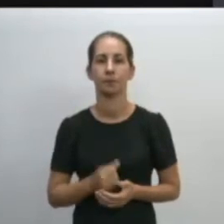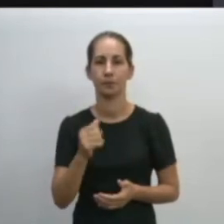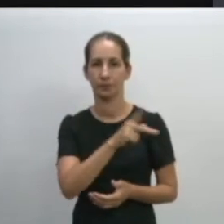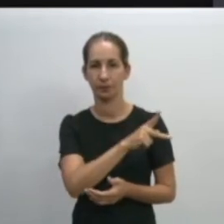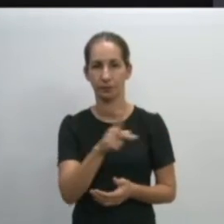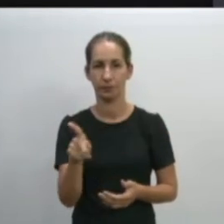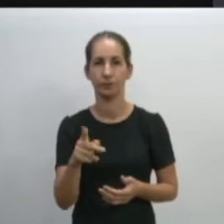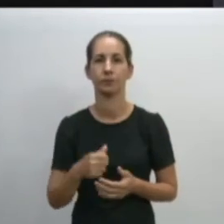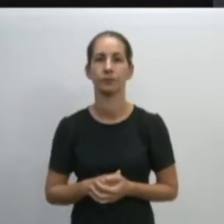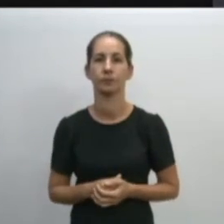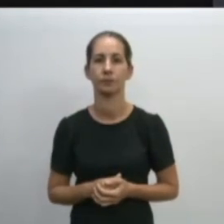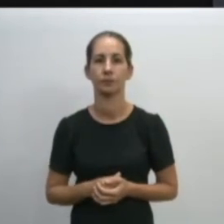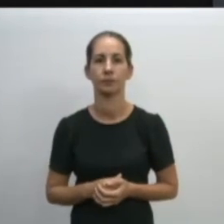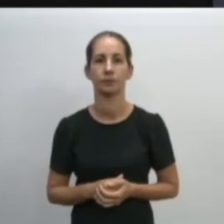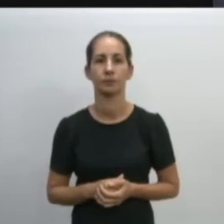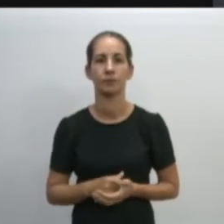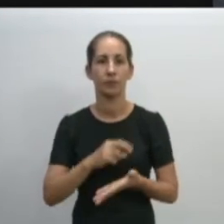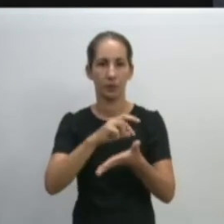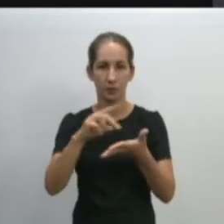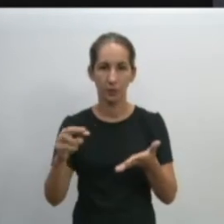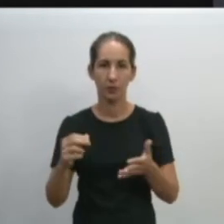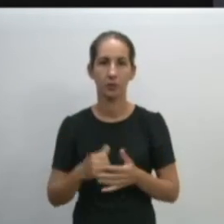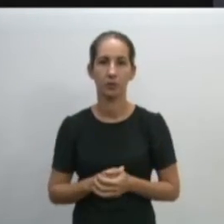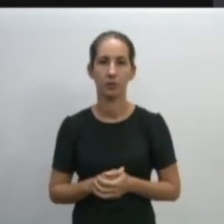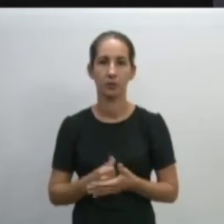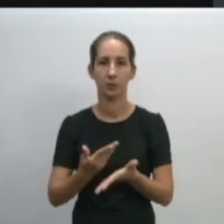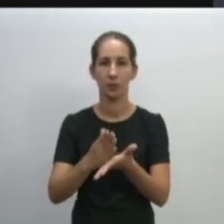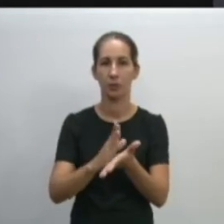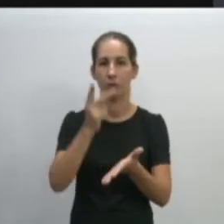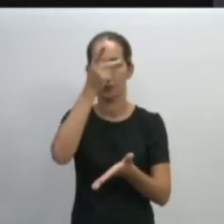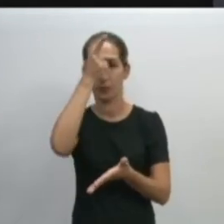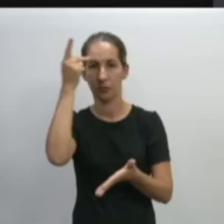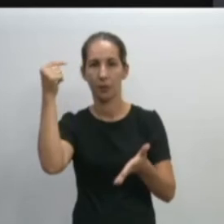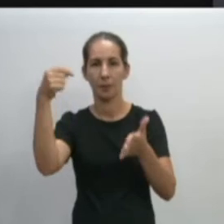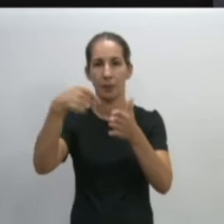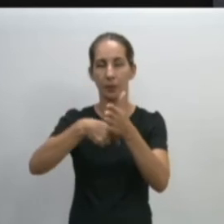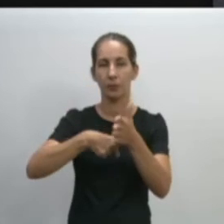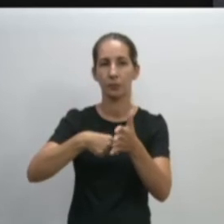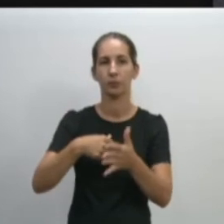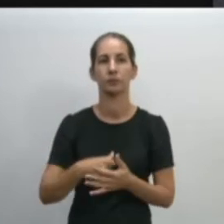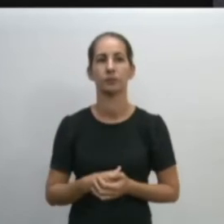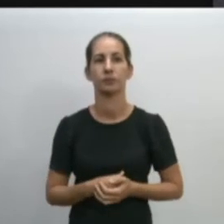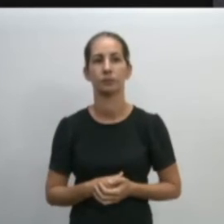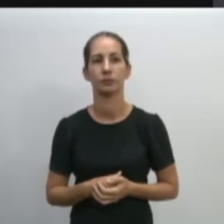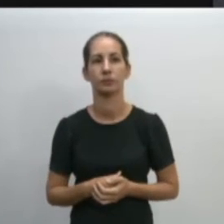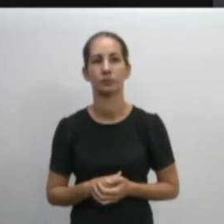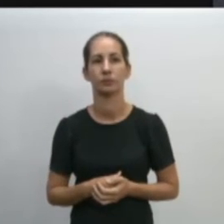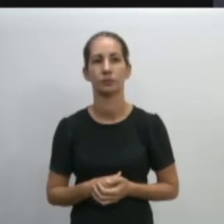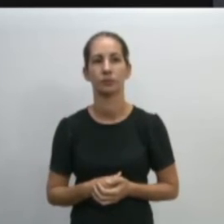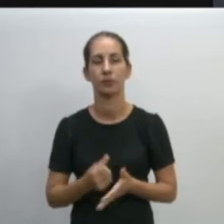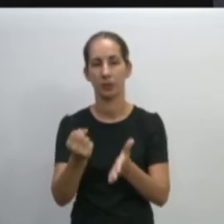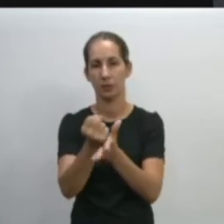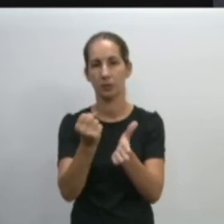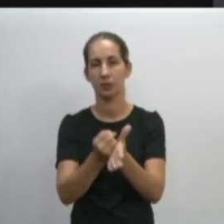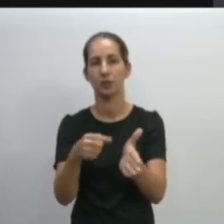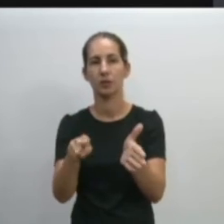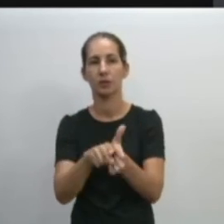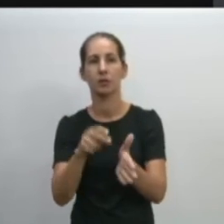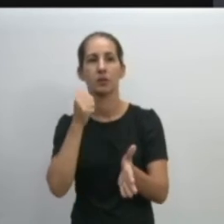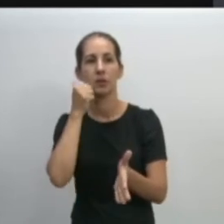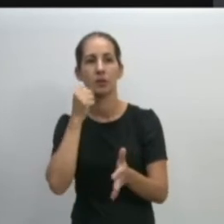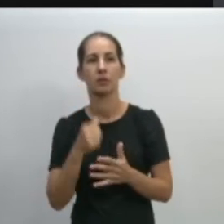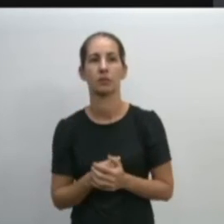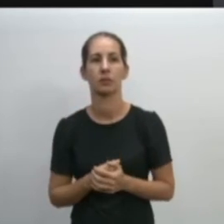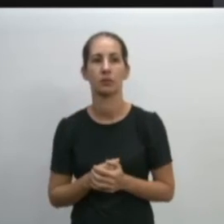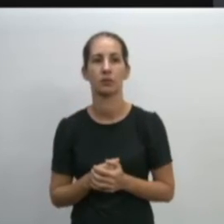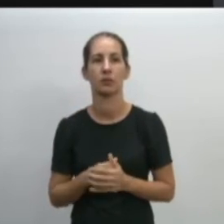Presidente, muitas vezes algumas pessoas questionam quando vai se dar um título de cidadão a alguém